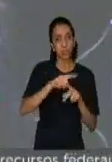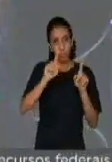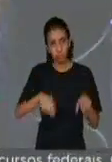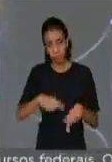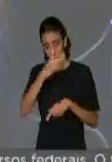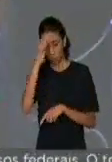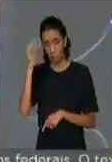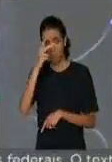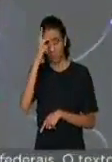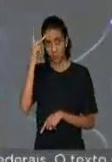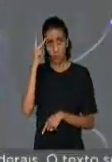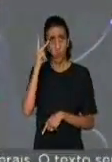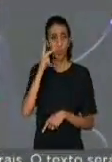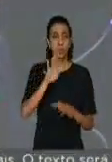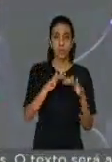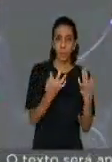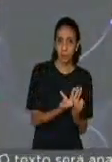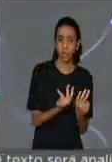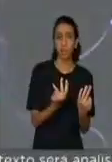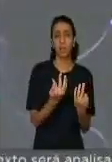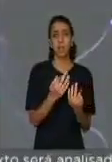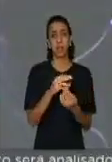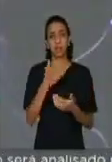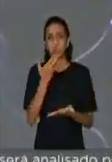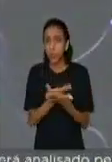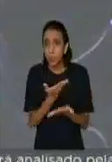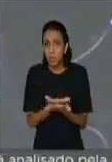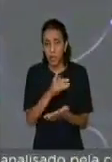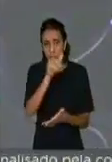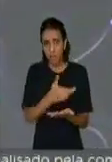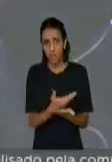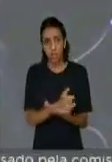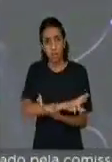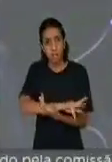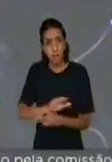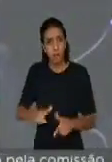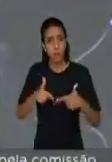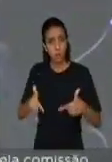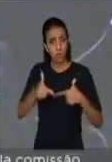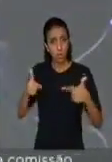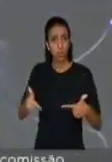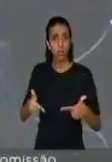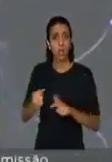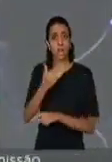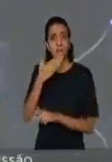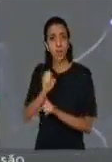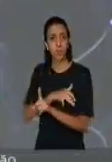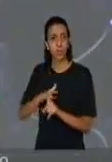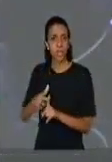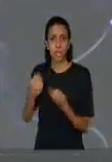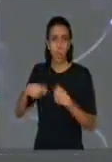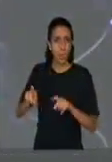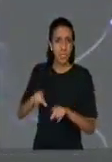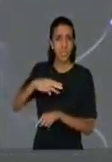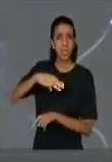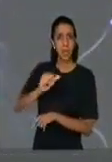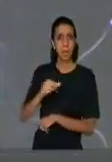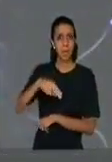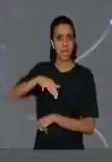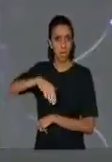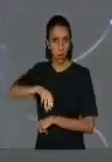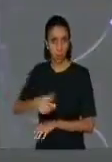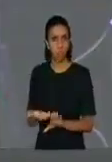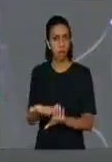de saúde, familiares e estudantes que militam em defesa de uma sociedade sem manicômios. Em